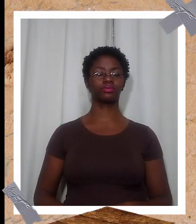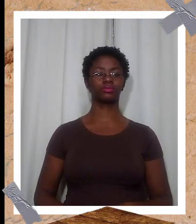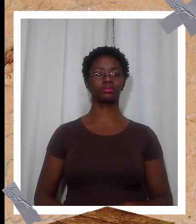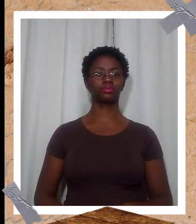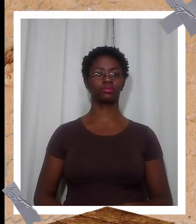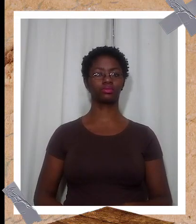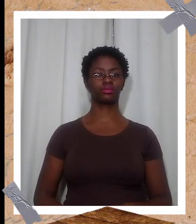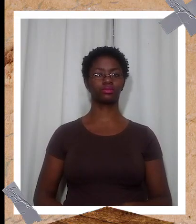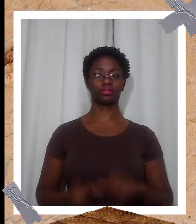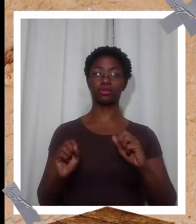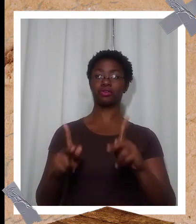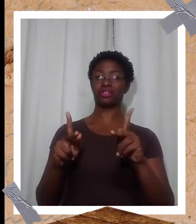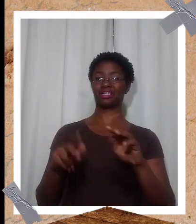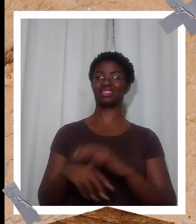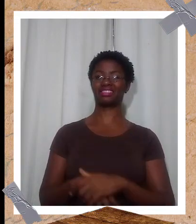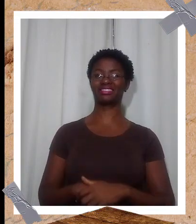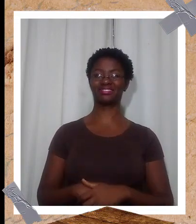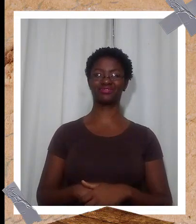Foi.